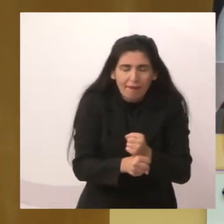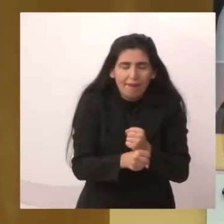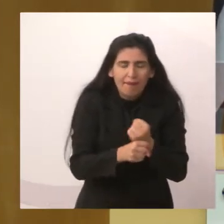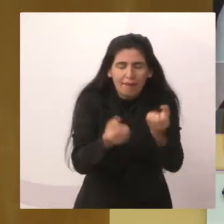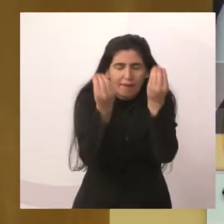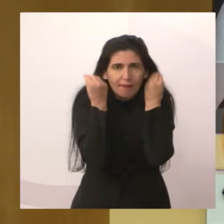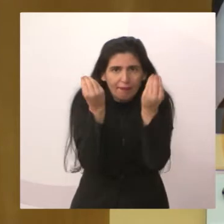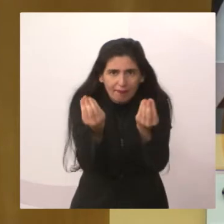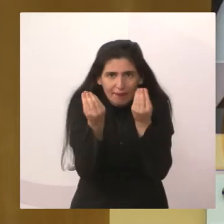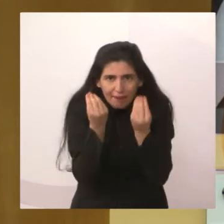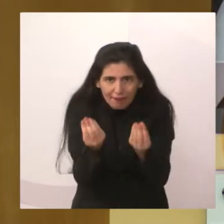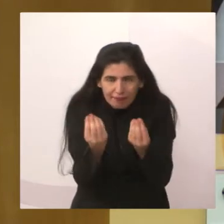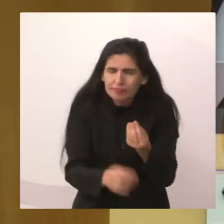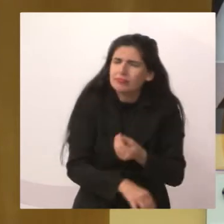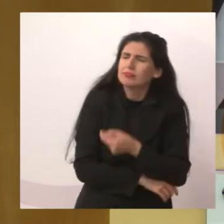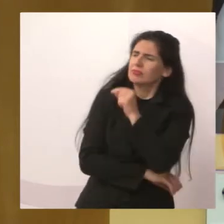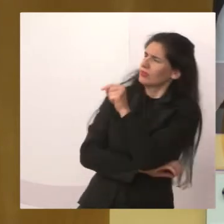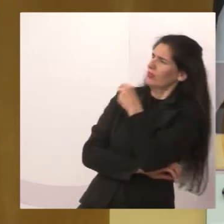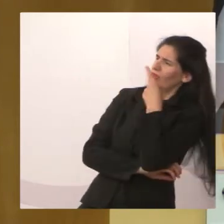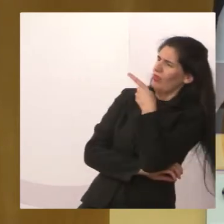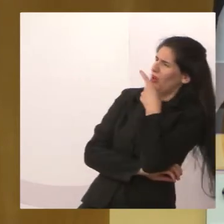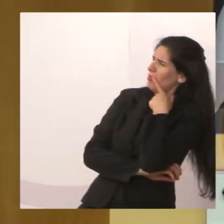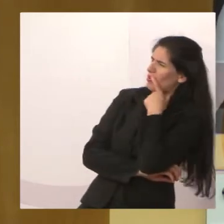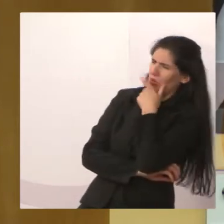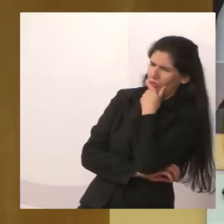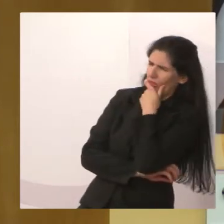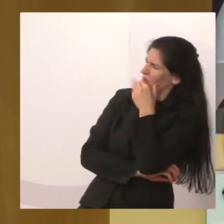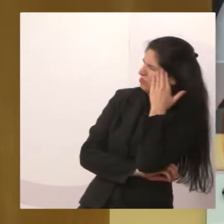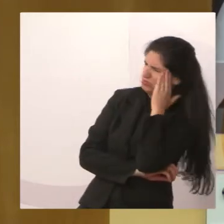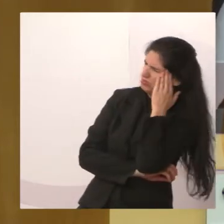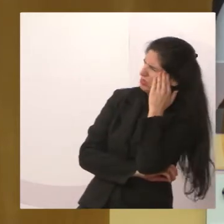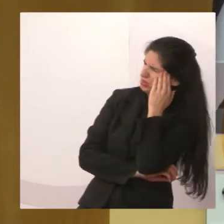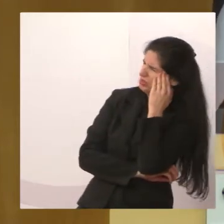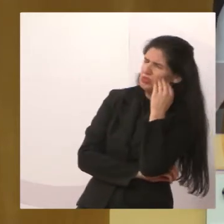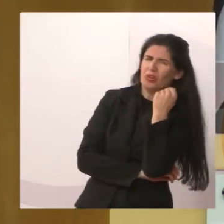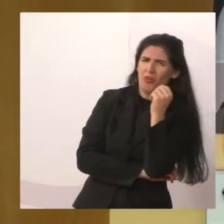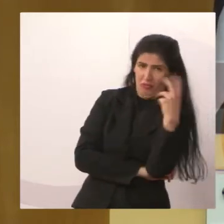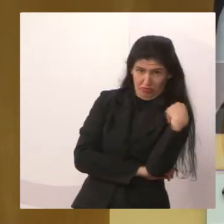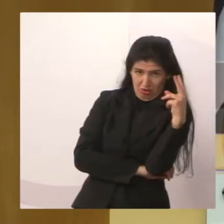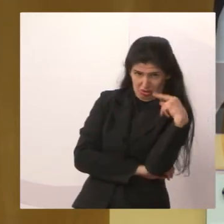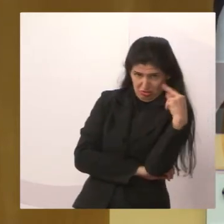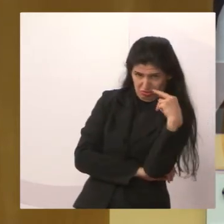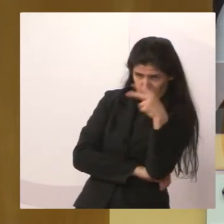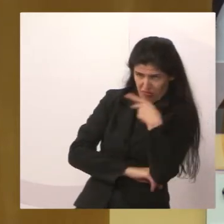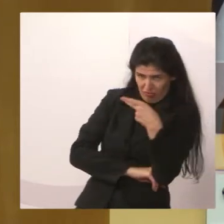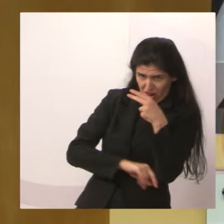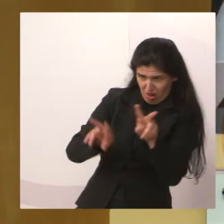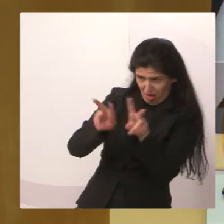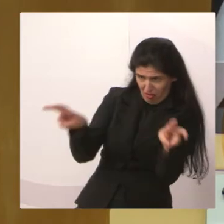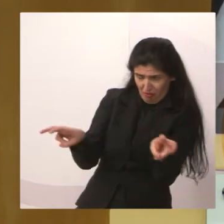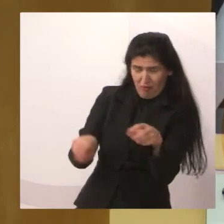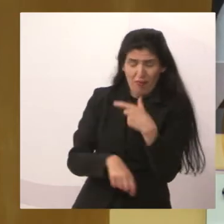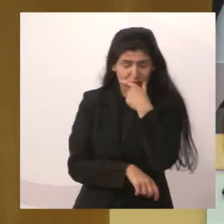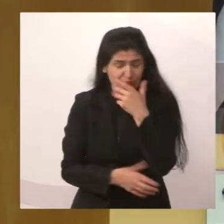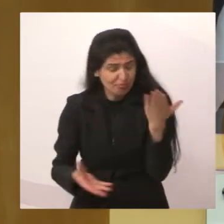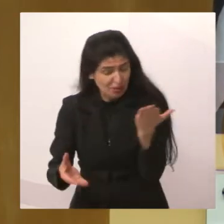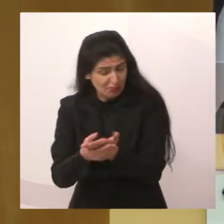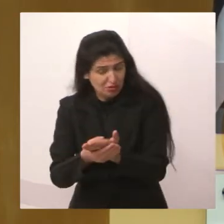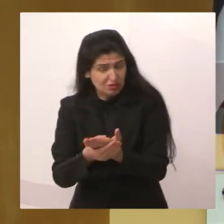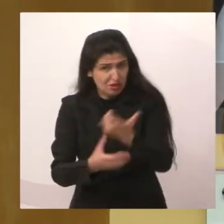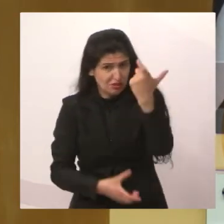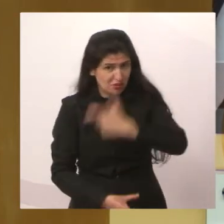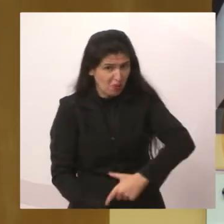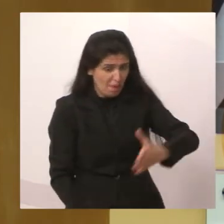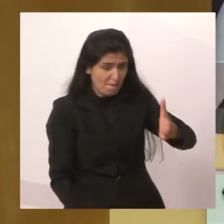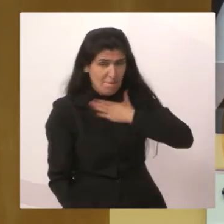no assunto, eu não entendi por que ele veio uma hora dessa tocar no assunto, com relação aos processos que a gente vem enfrentando.